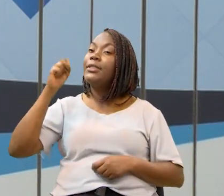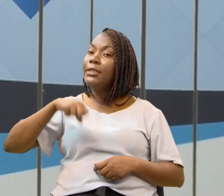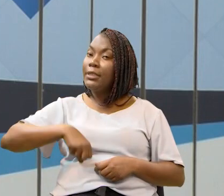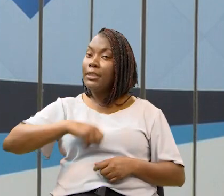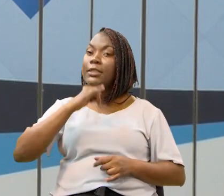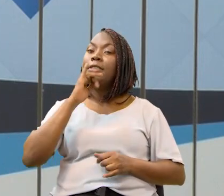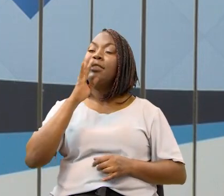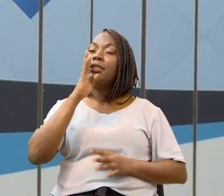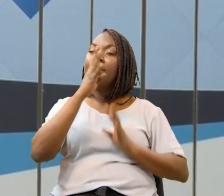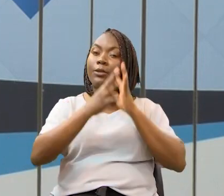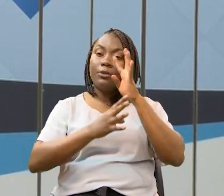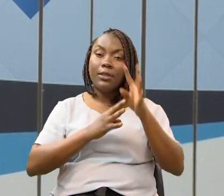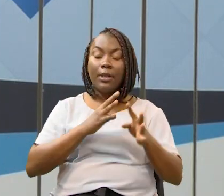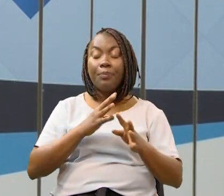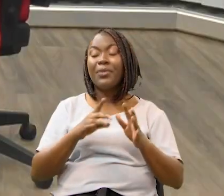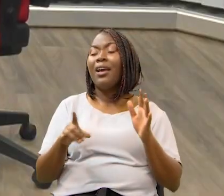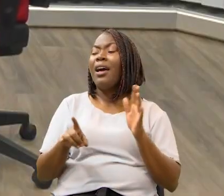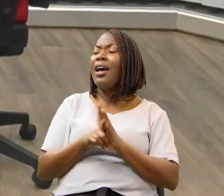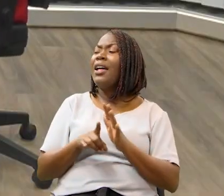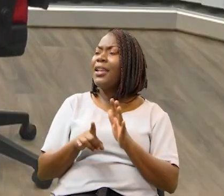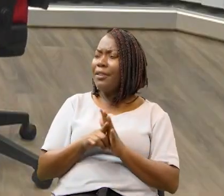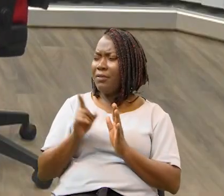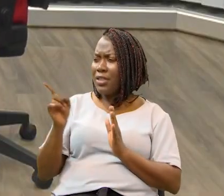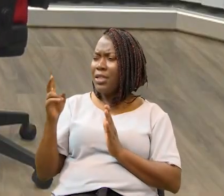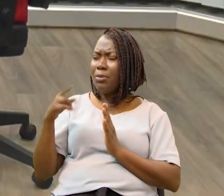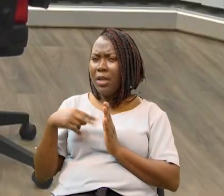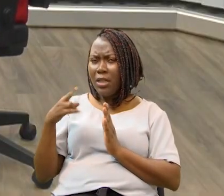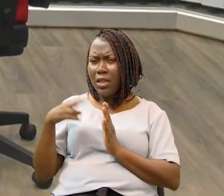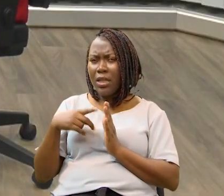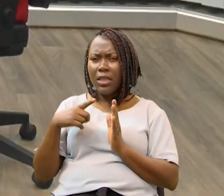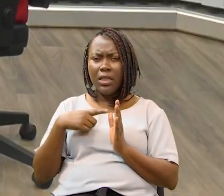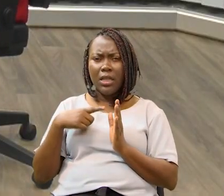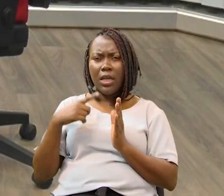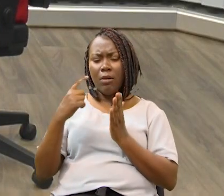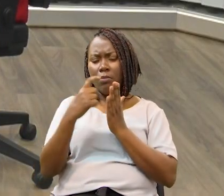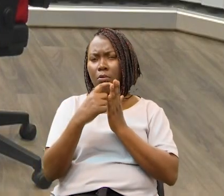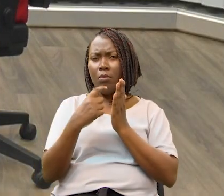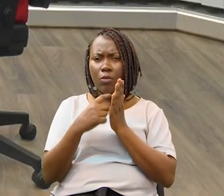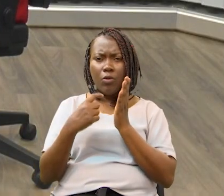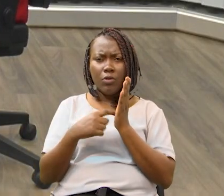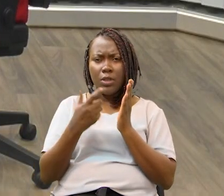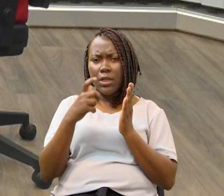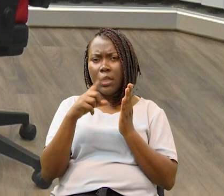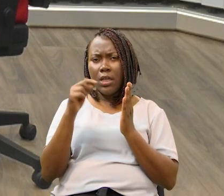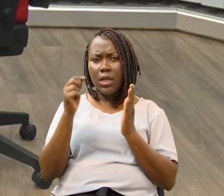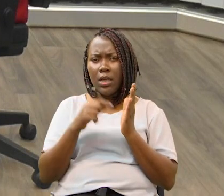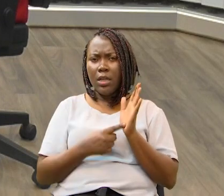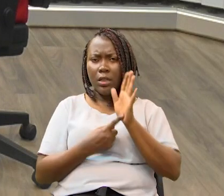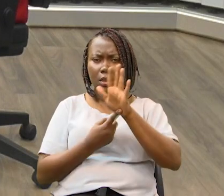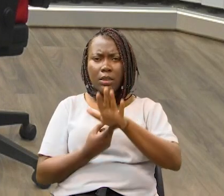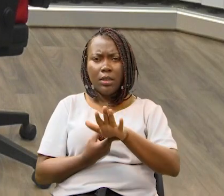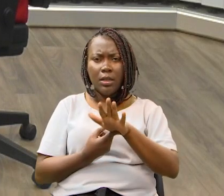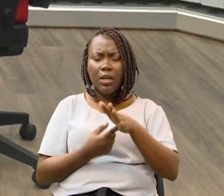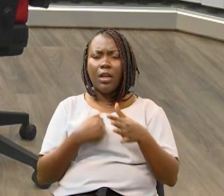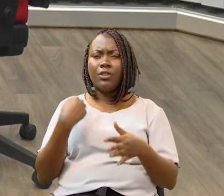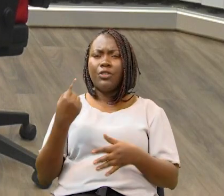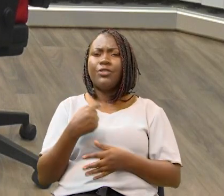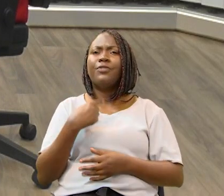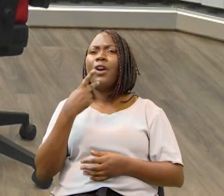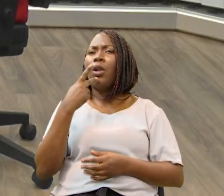precisamos sim denunciar. A questão da lei, você deu uma lida nela, tem algum ponto que você queira ressaltar dela? A gente falou da